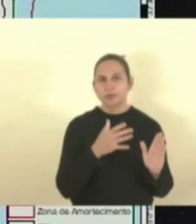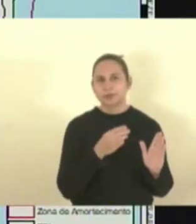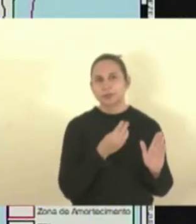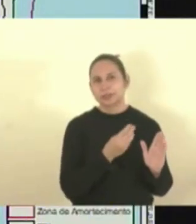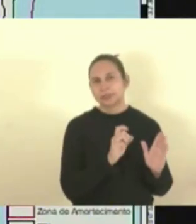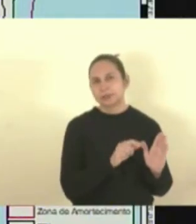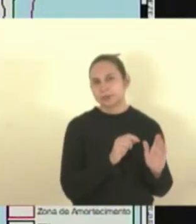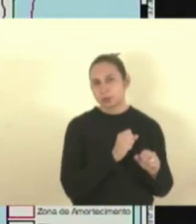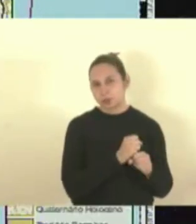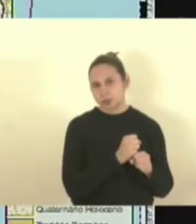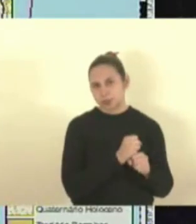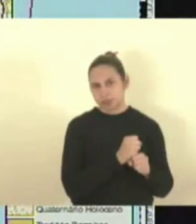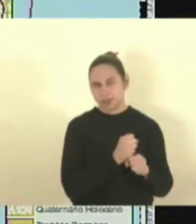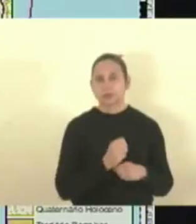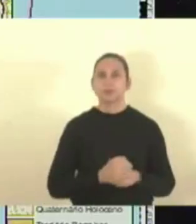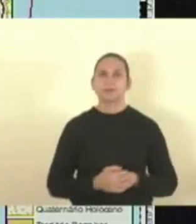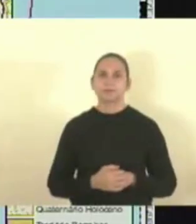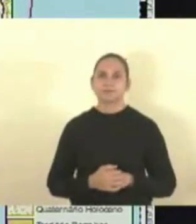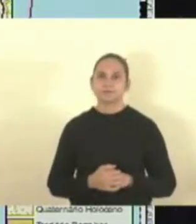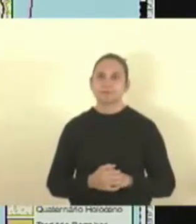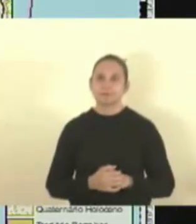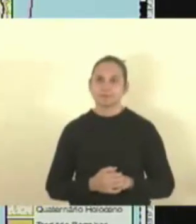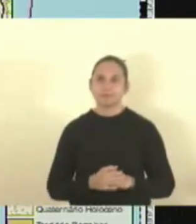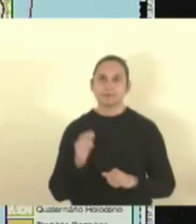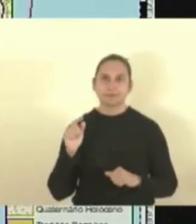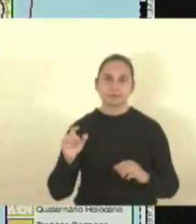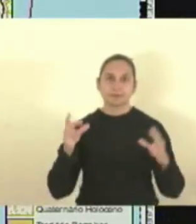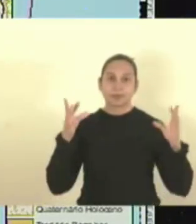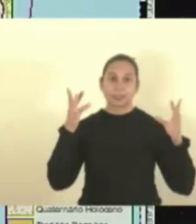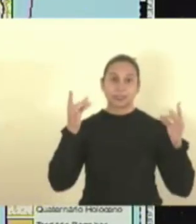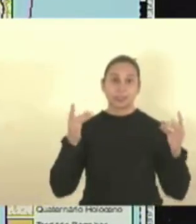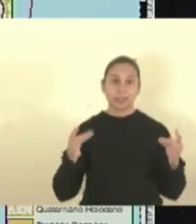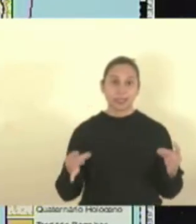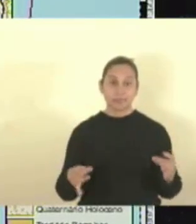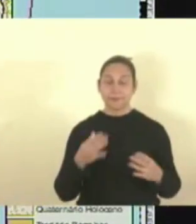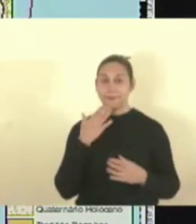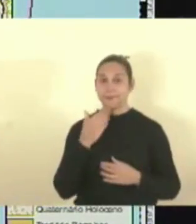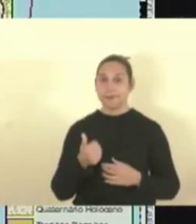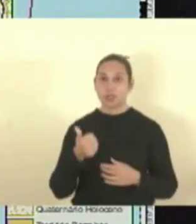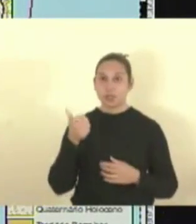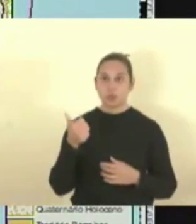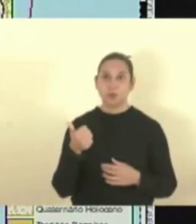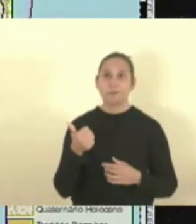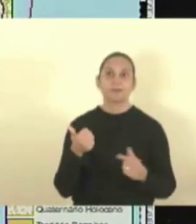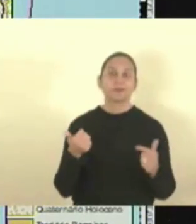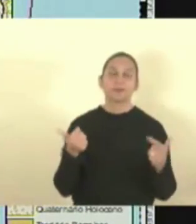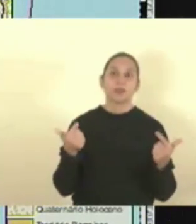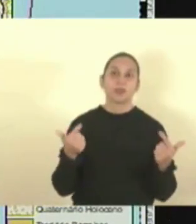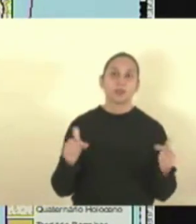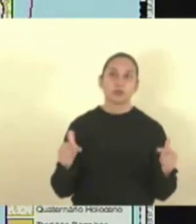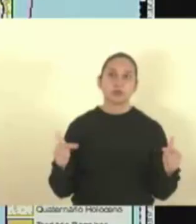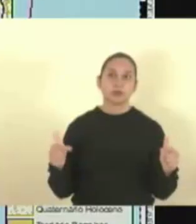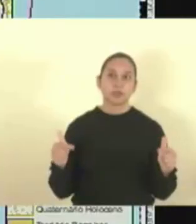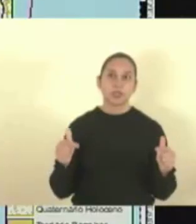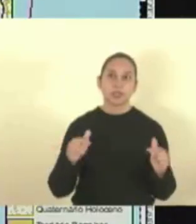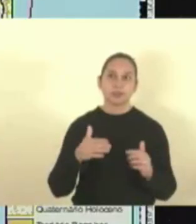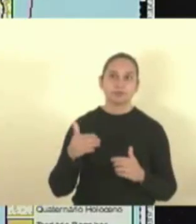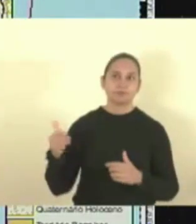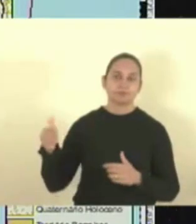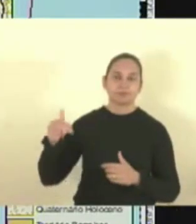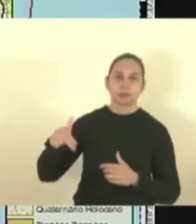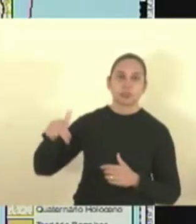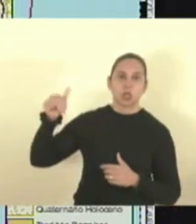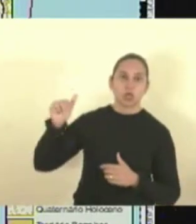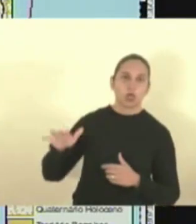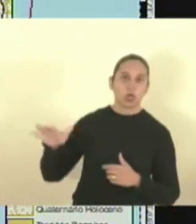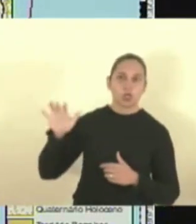mil anos, né? Aqui um detalhamento um pouco melhor, né? Não tem a parte mais ao norte, que pega o